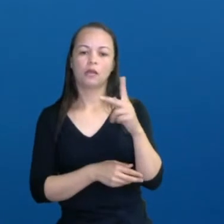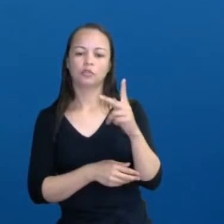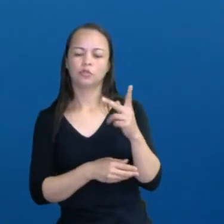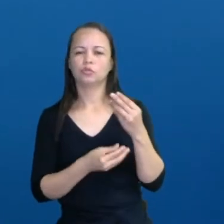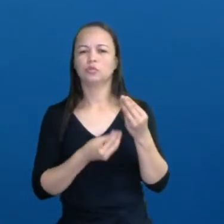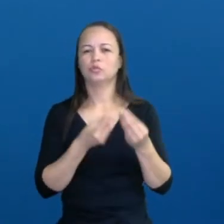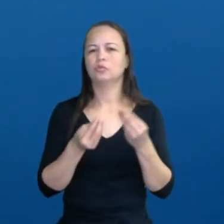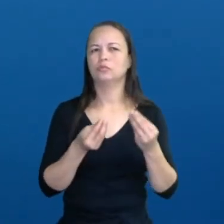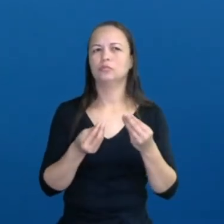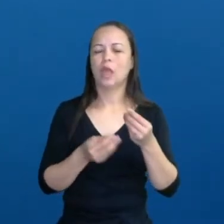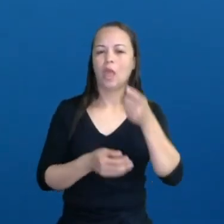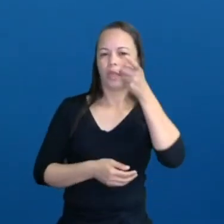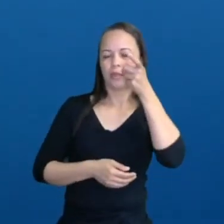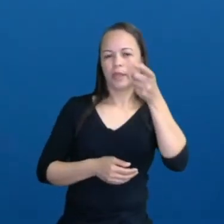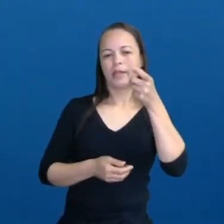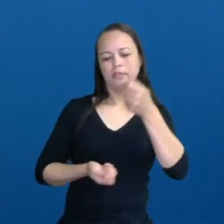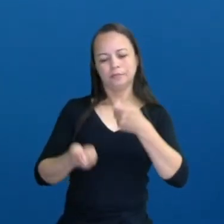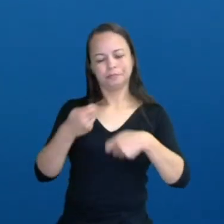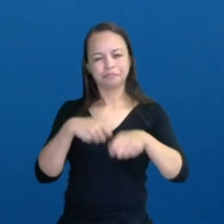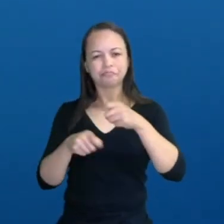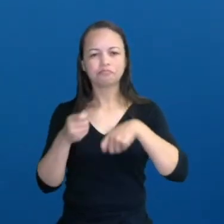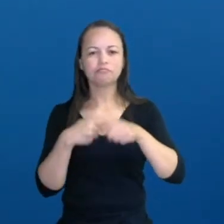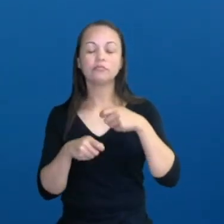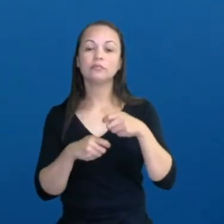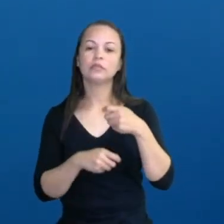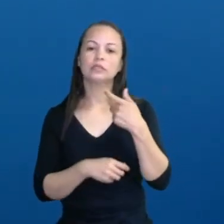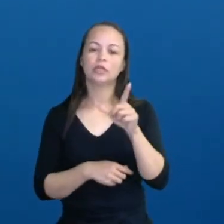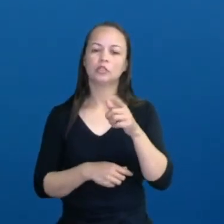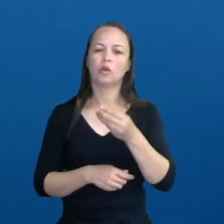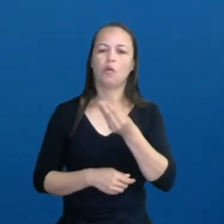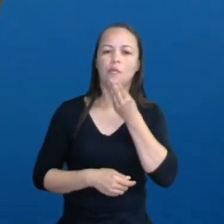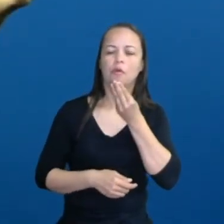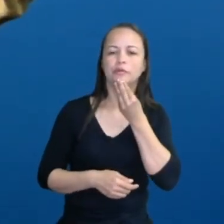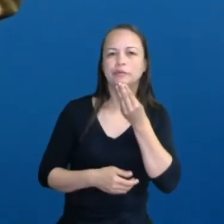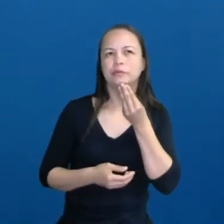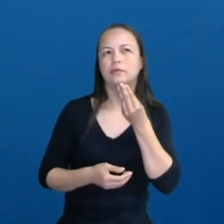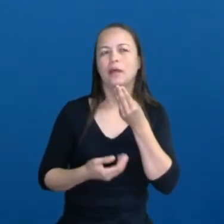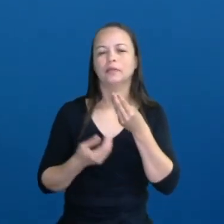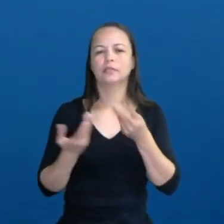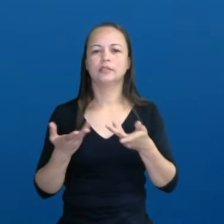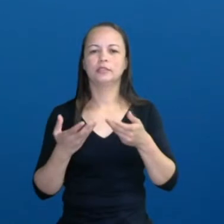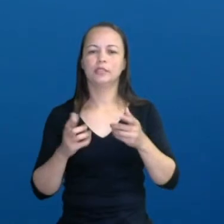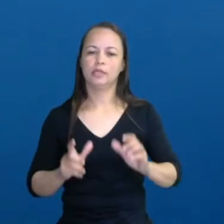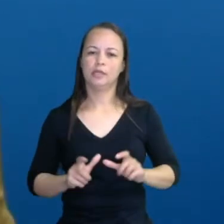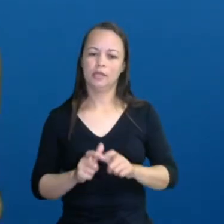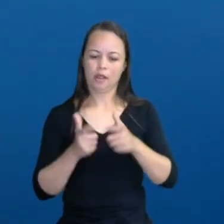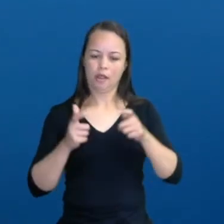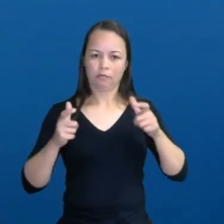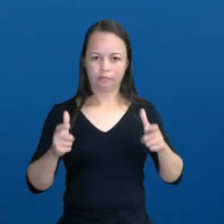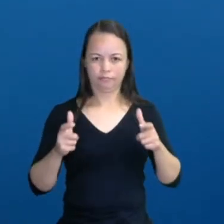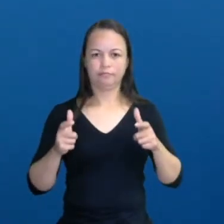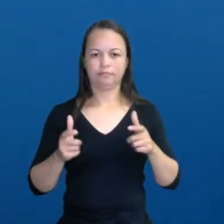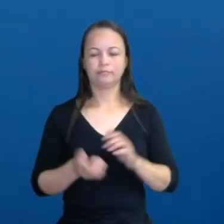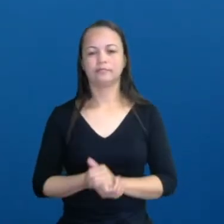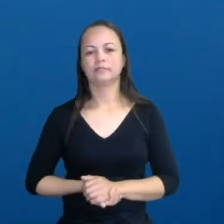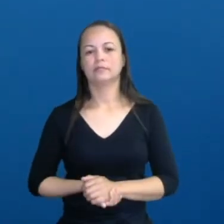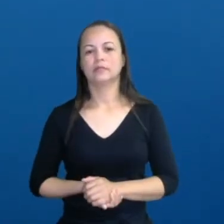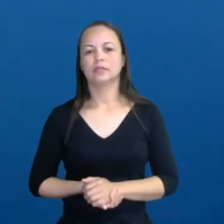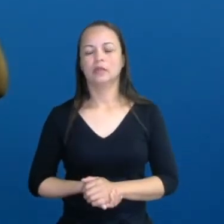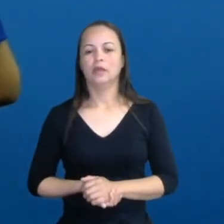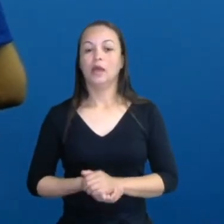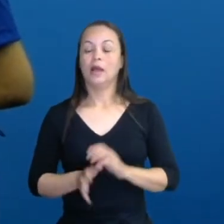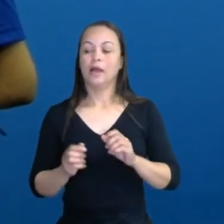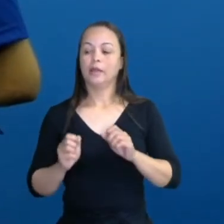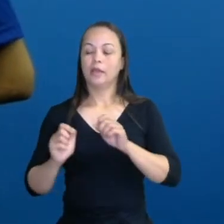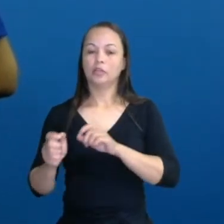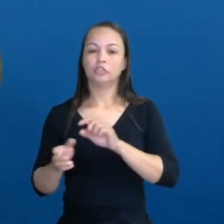os seus interesses econômicos teriam mais oportunidades de engrandecimento. Aí a gente pula para